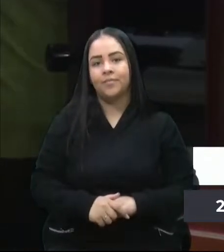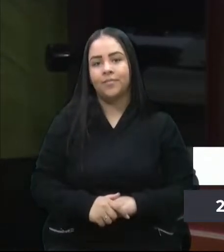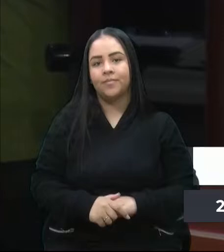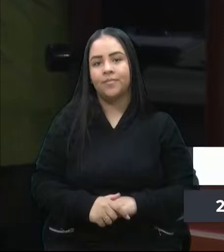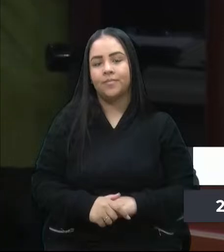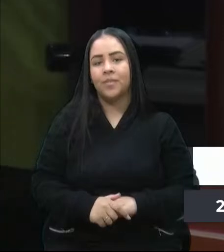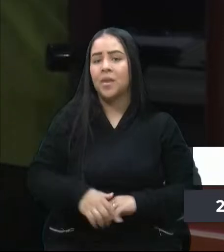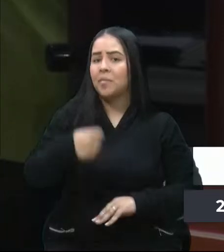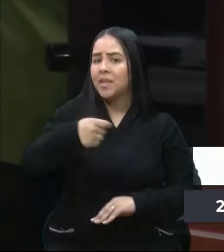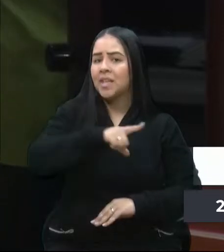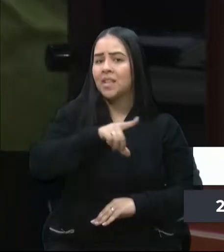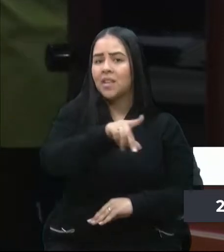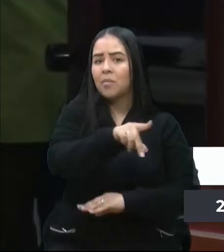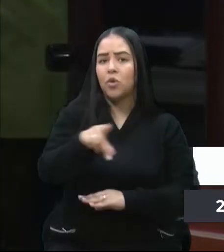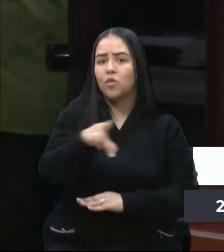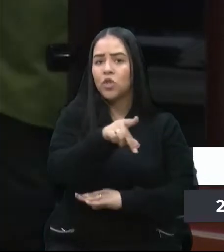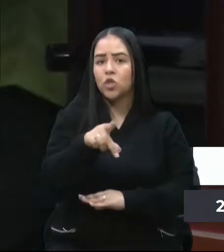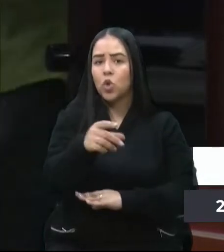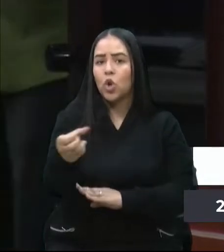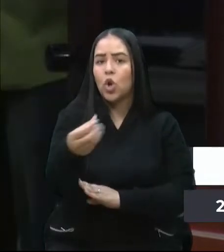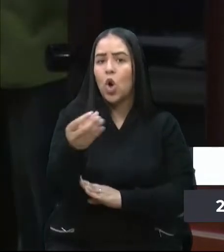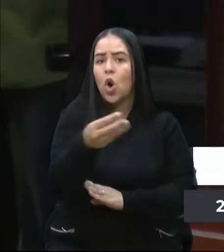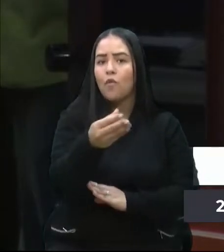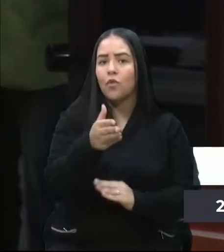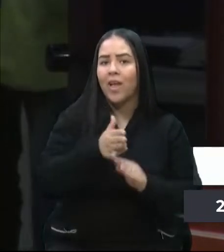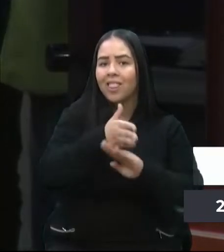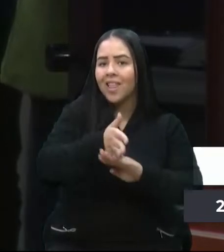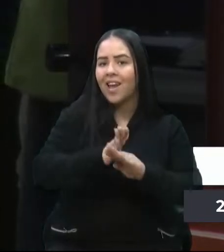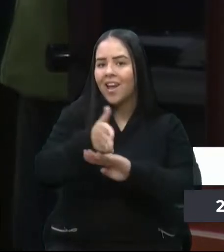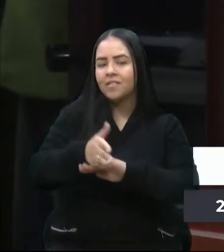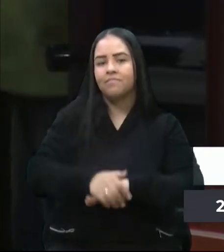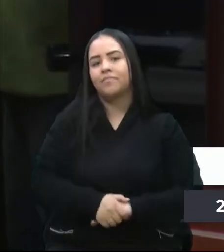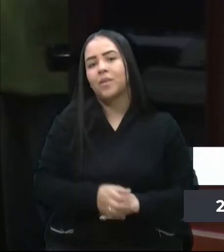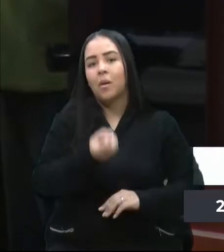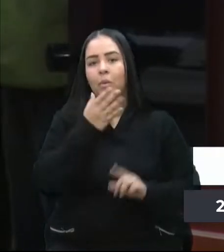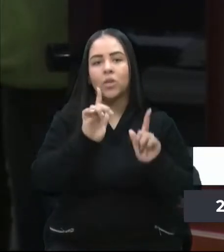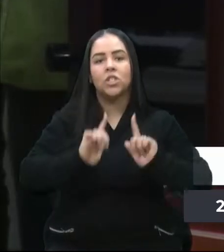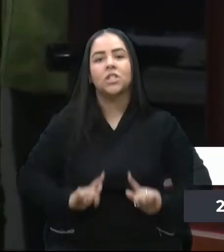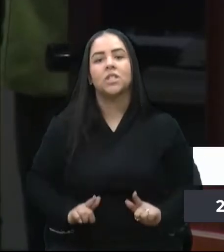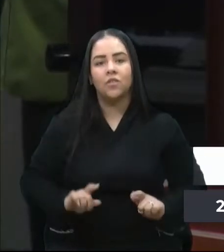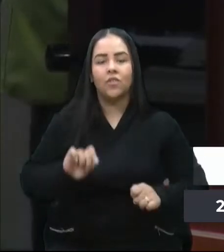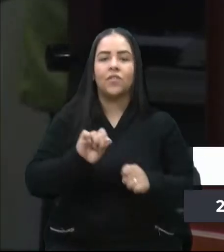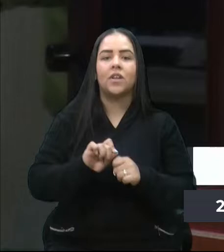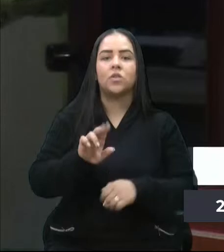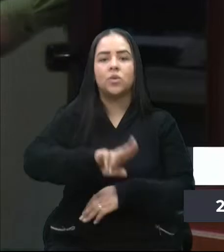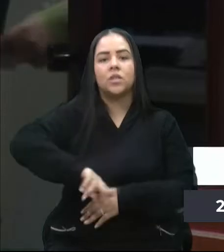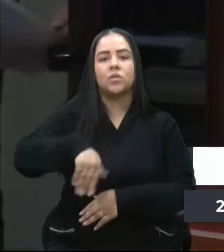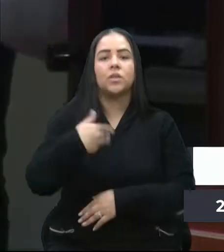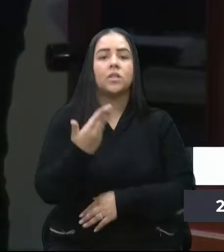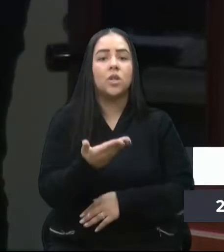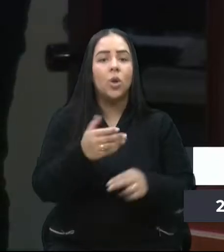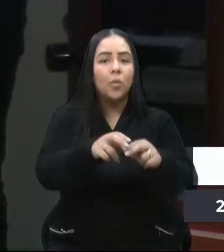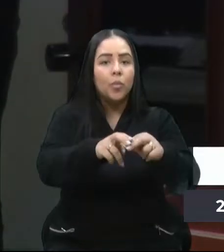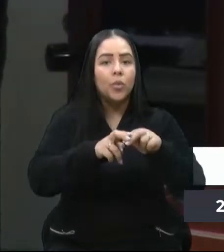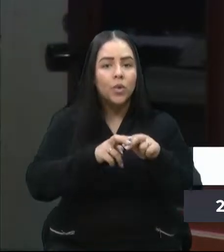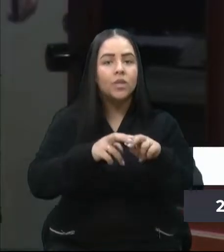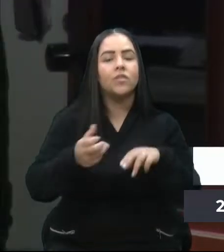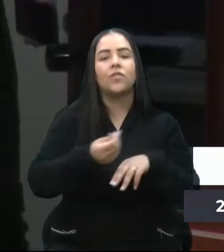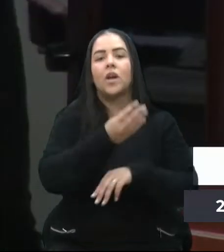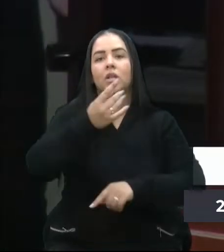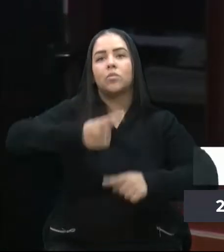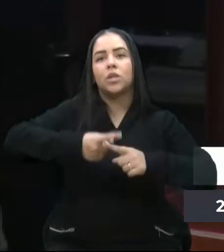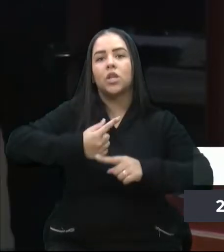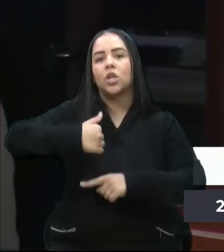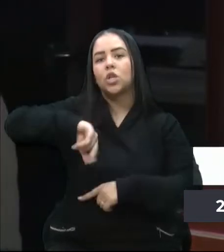Precisa ter professor nomeado. Então, uma boa gestão se faz com isso. É por esses e outros motivos que